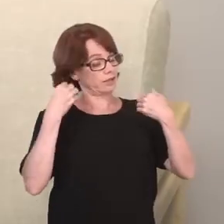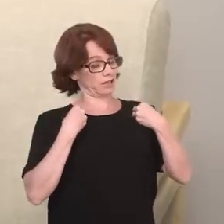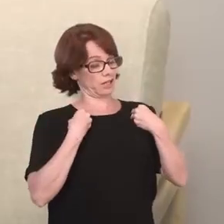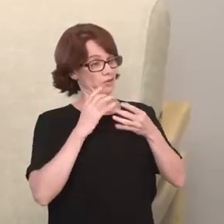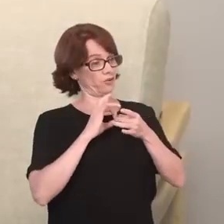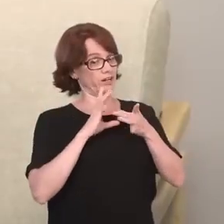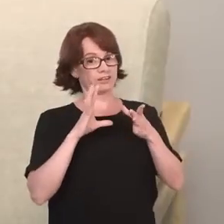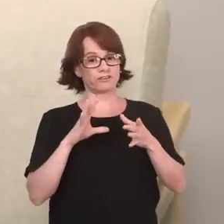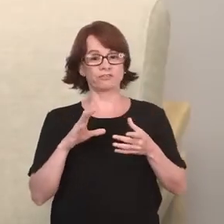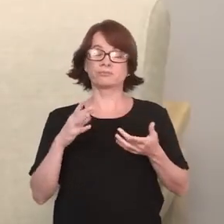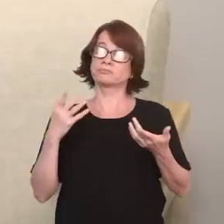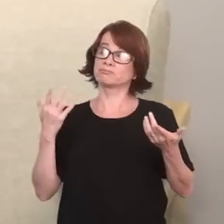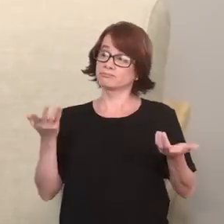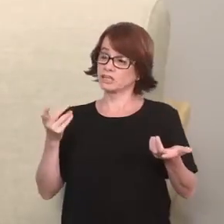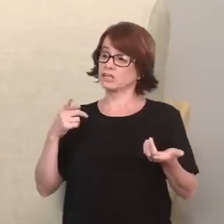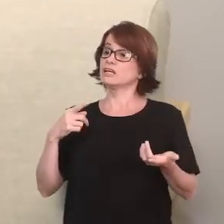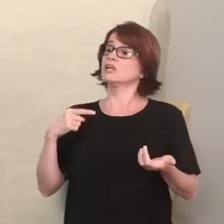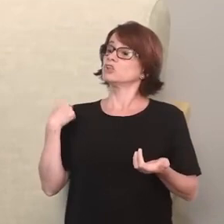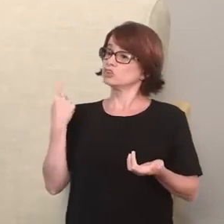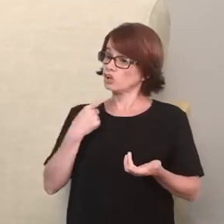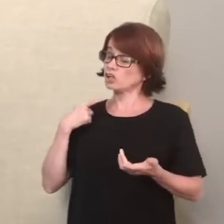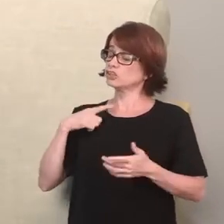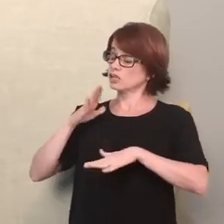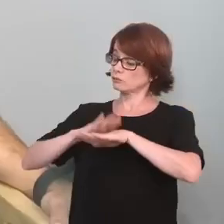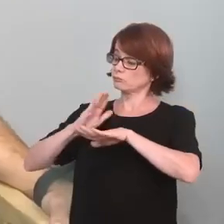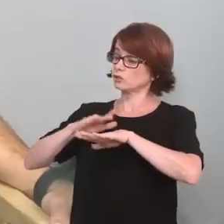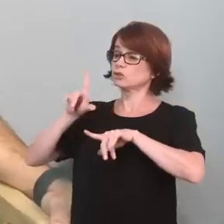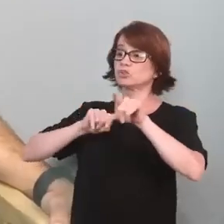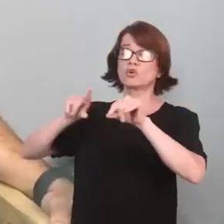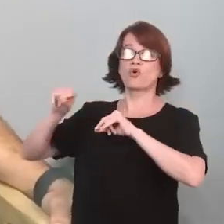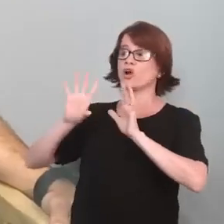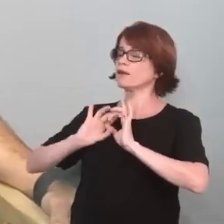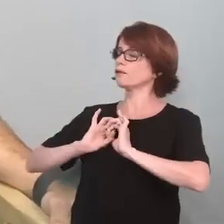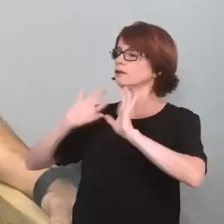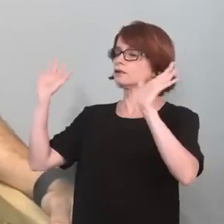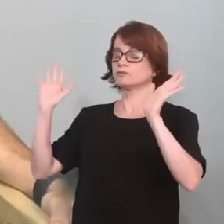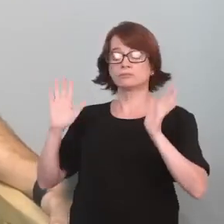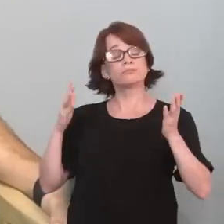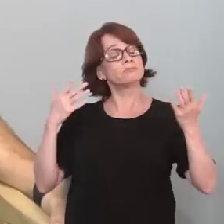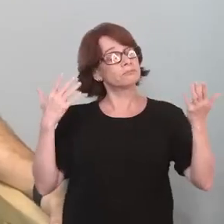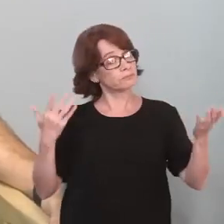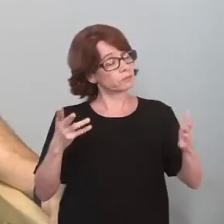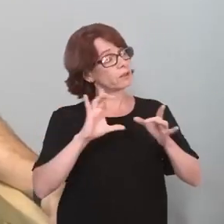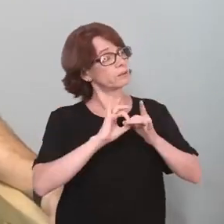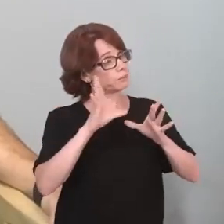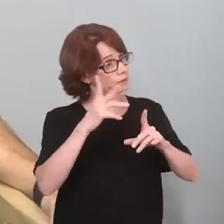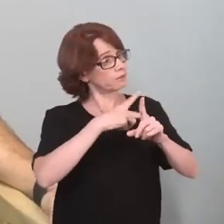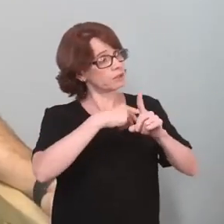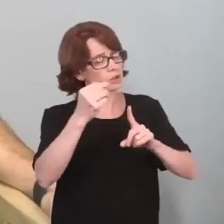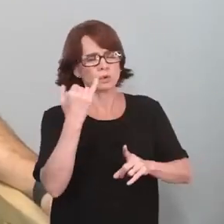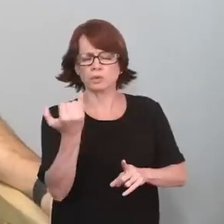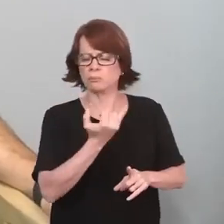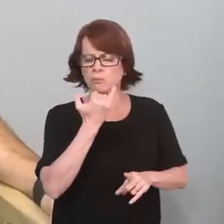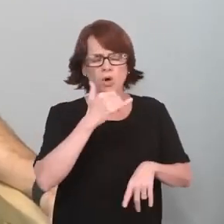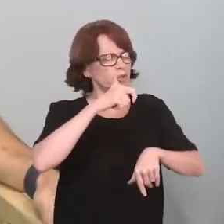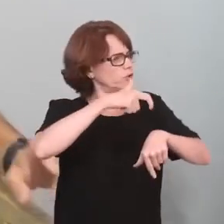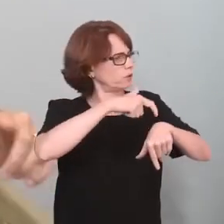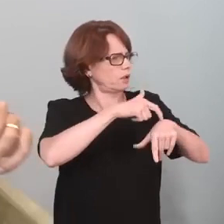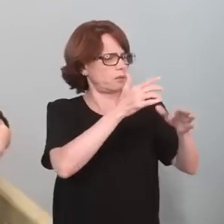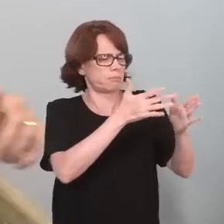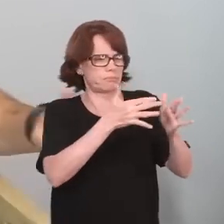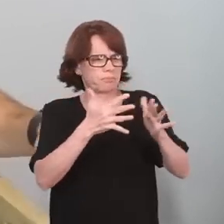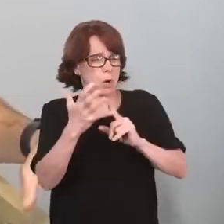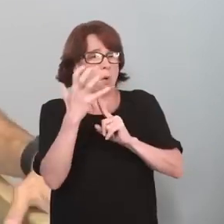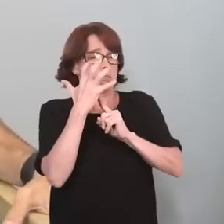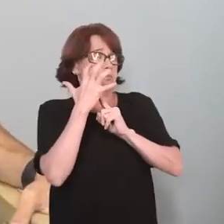livre arbítrio e essa é a maior prova. Ele nos fez livres. Liberdade. O nosso espírito é livre, a liberdade sempre vence, vai vencer. Não importa